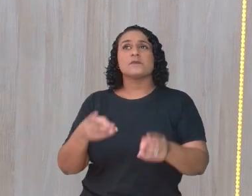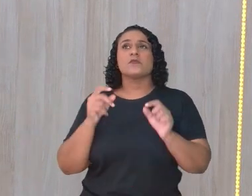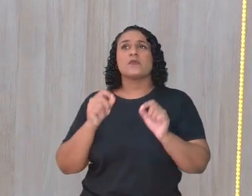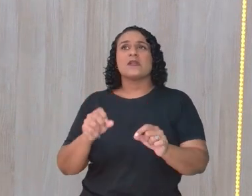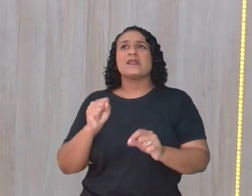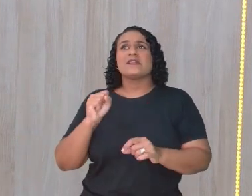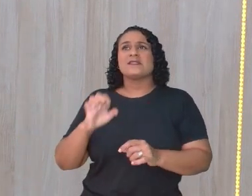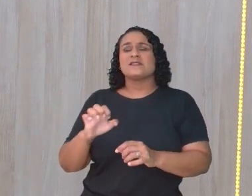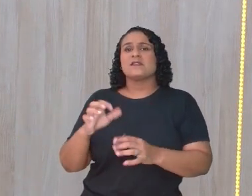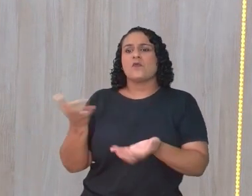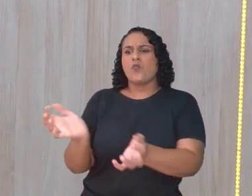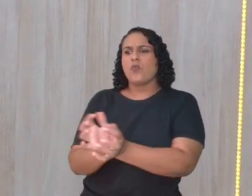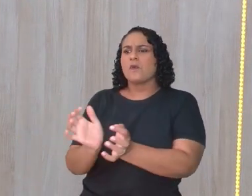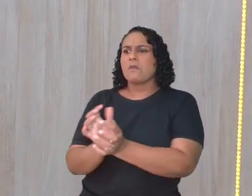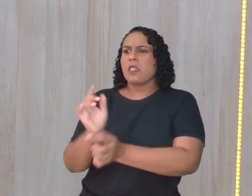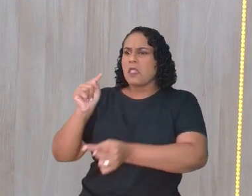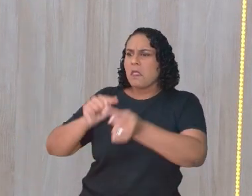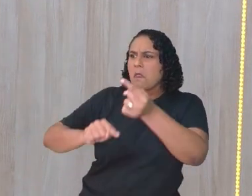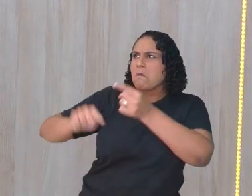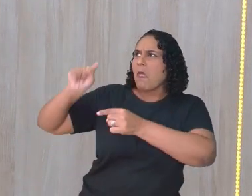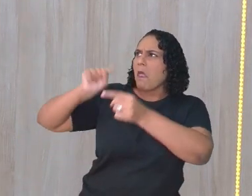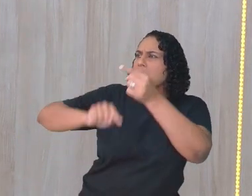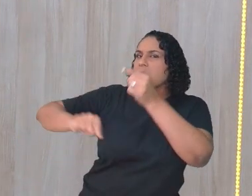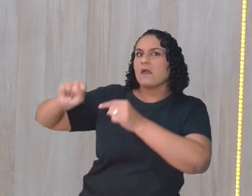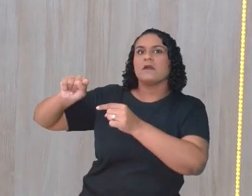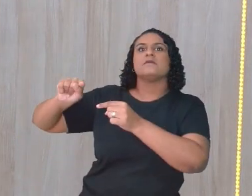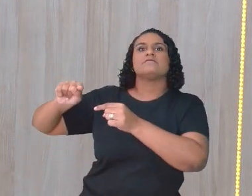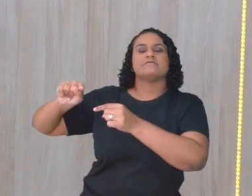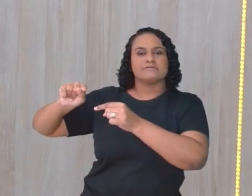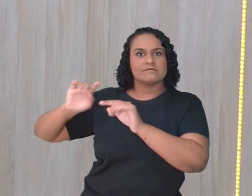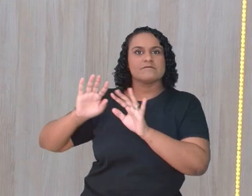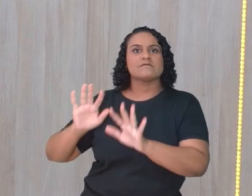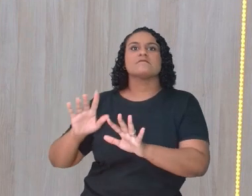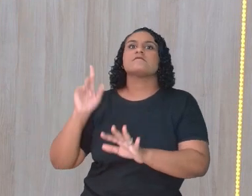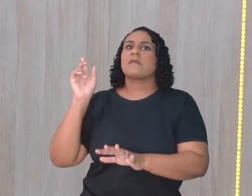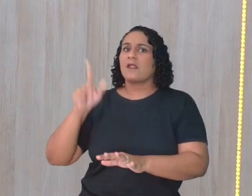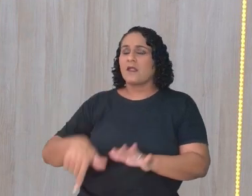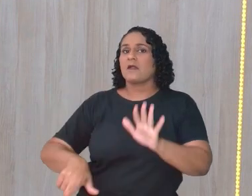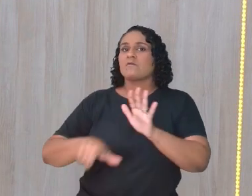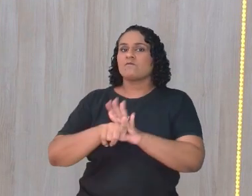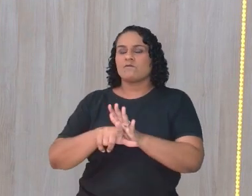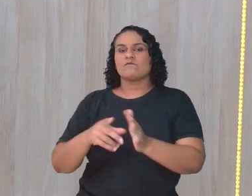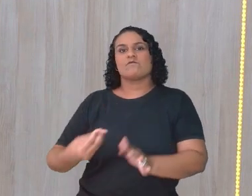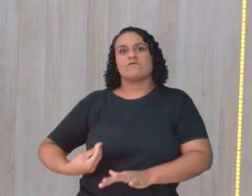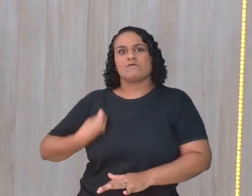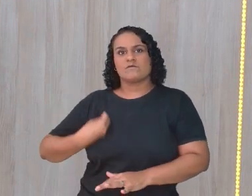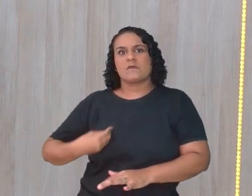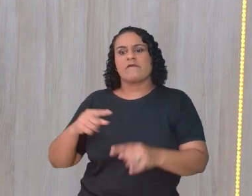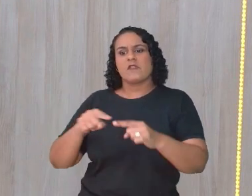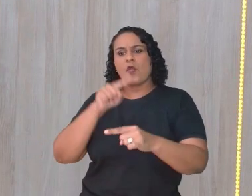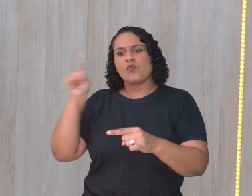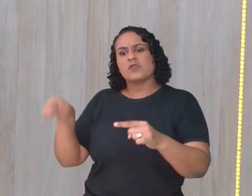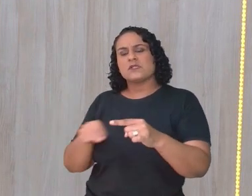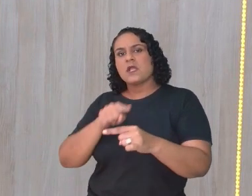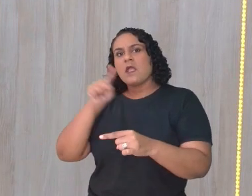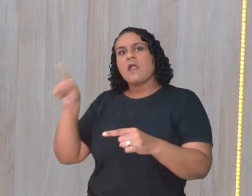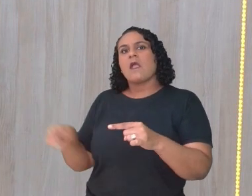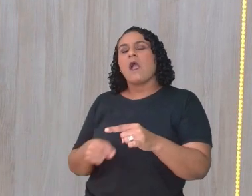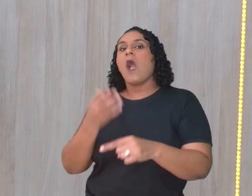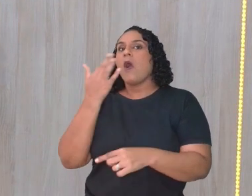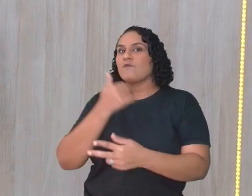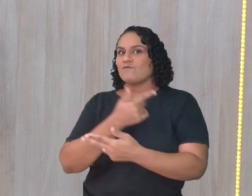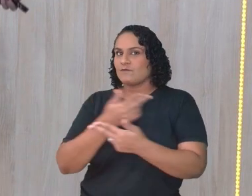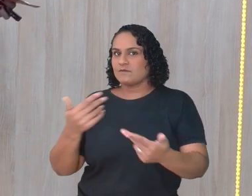desenvolver muito, ela vai causar a extinção de outras. Então essa é a lei da vida, um ser se alimentando do outro para